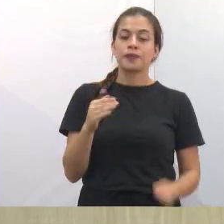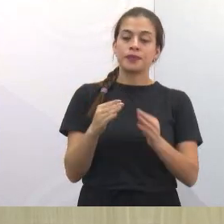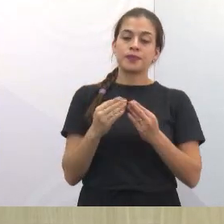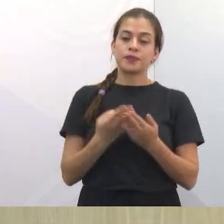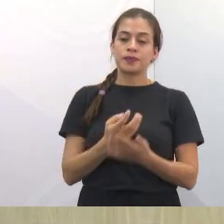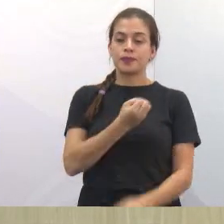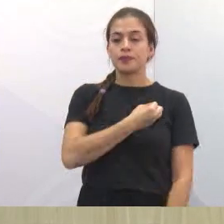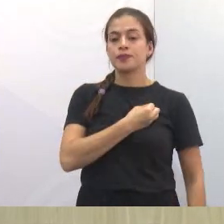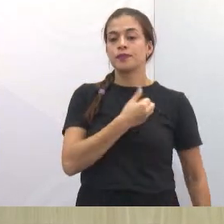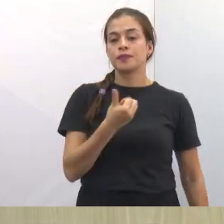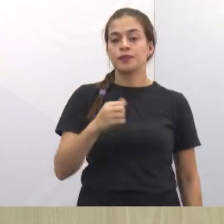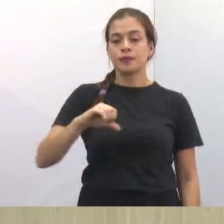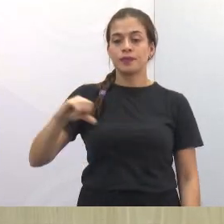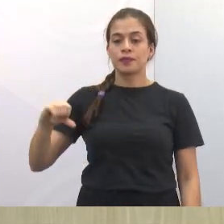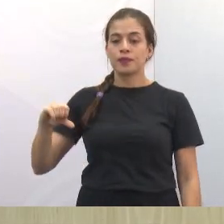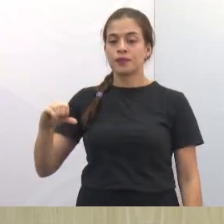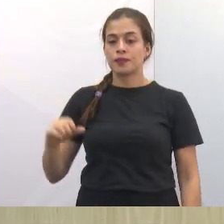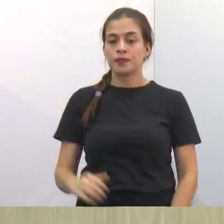Requerimento